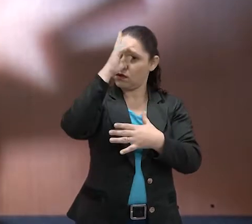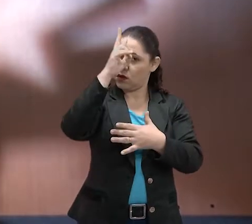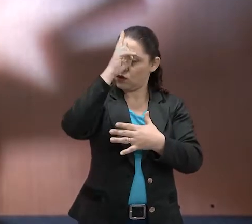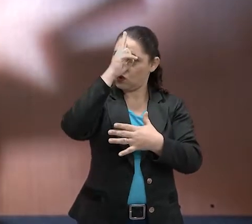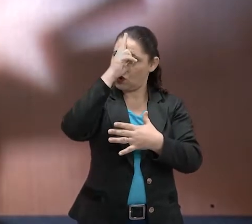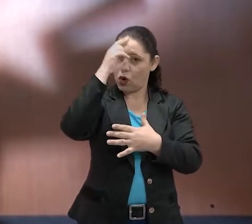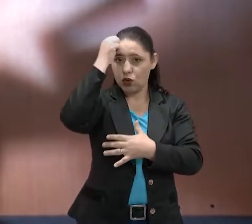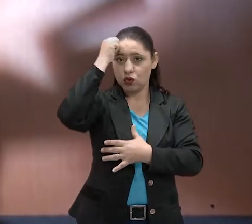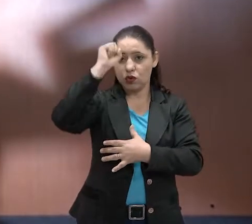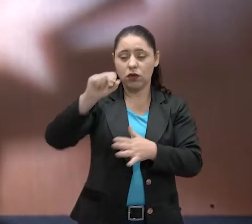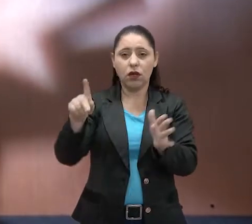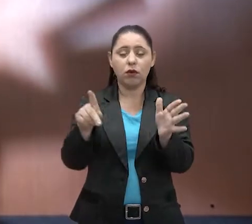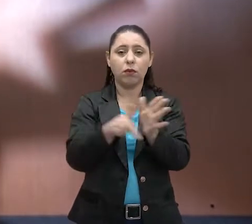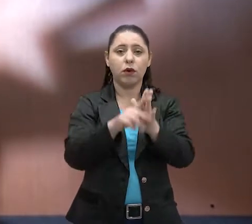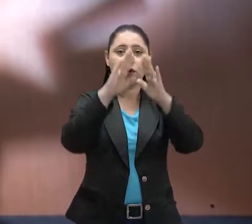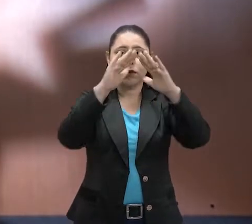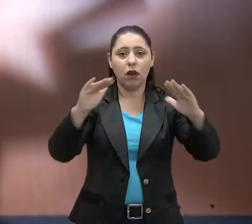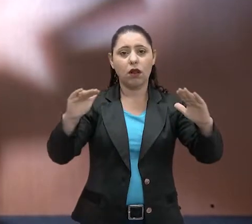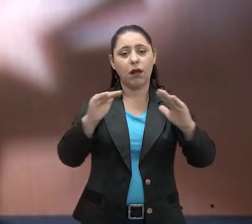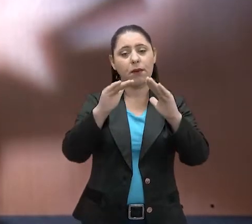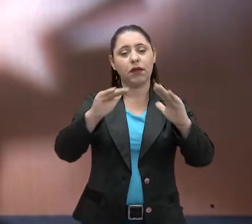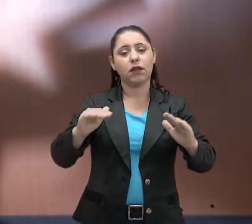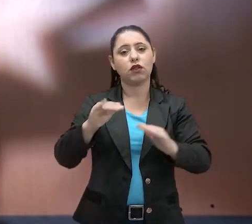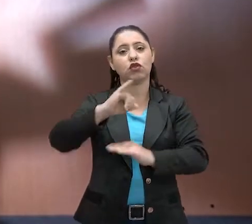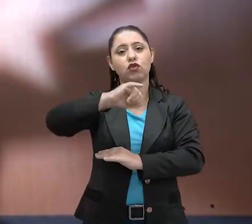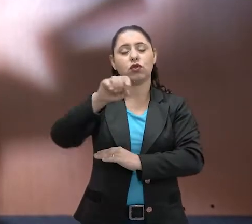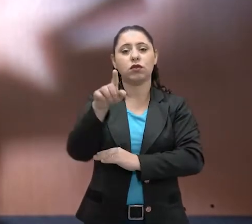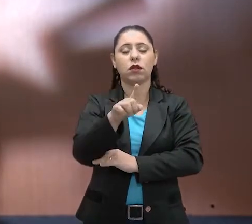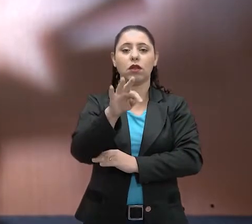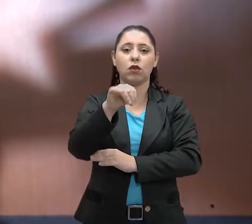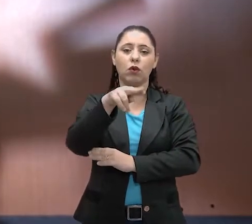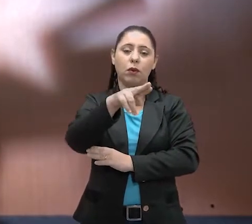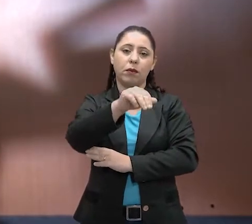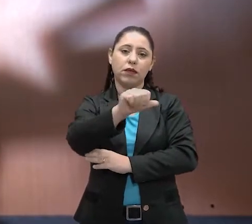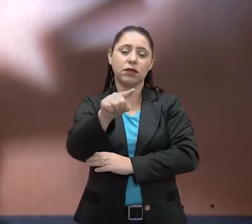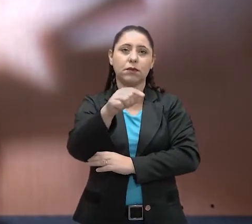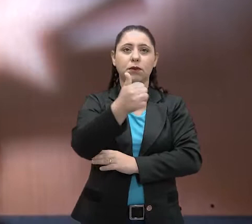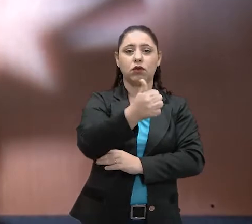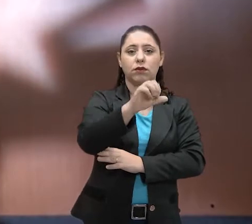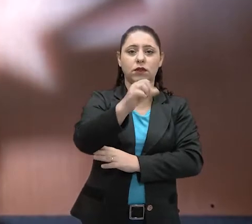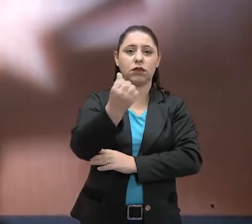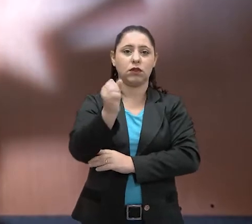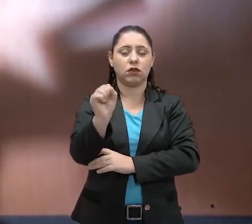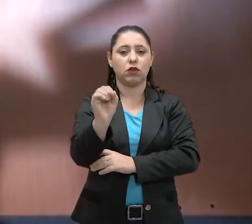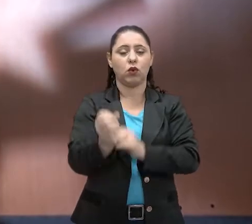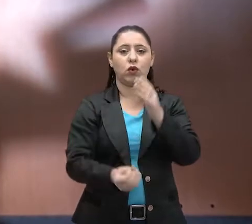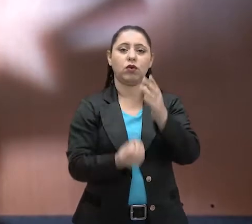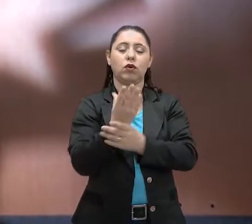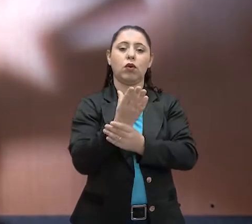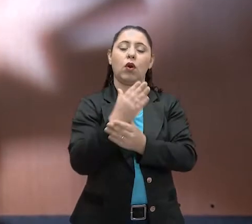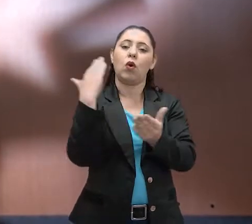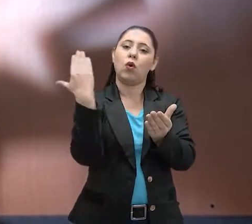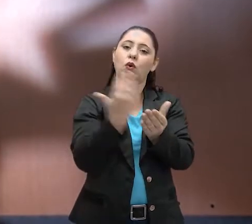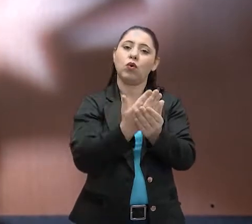de empreendimento e sucesso do libanês José Tomás, que em 1978 fundou a lanchonete